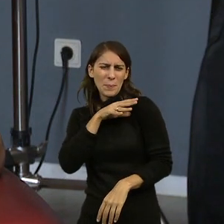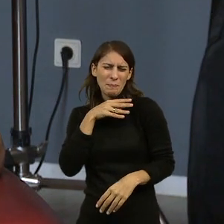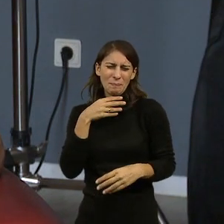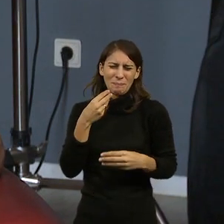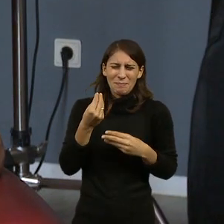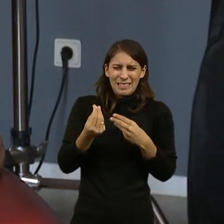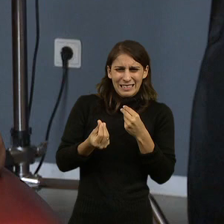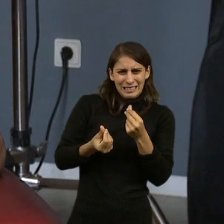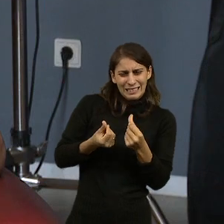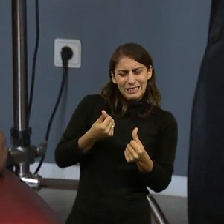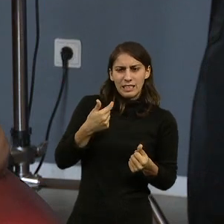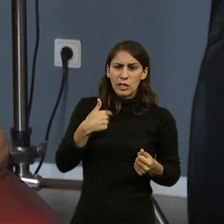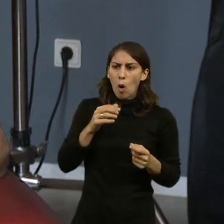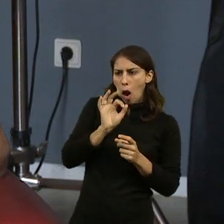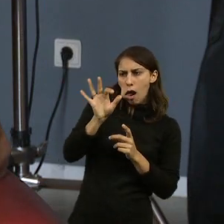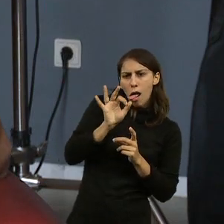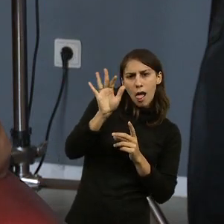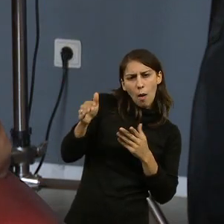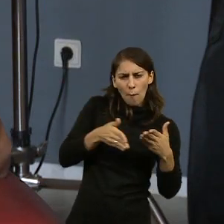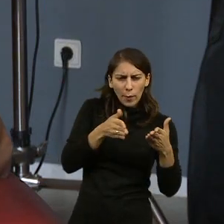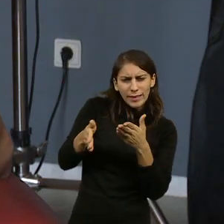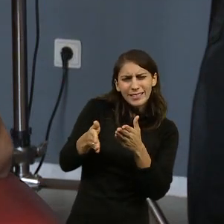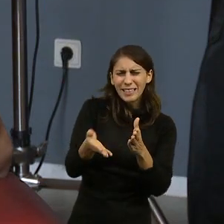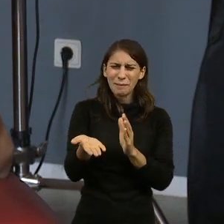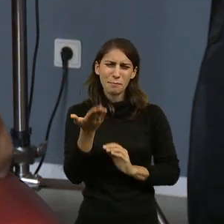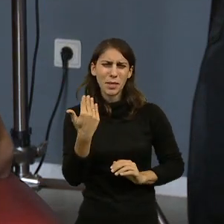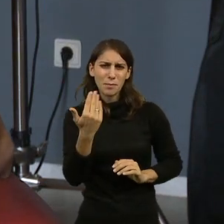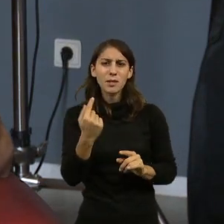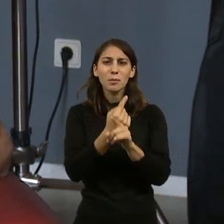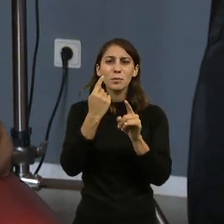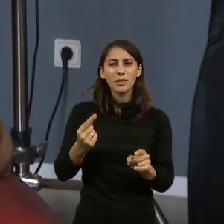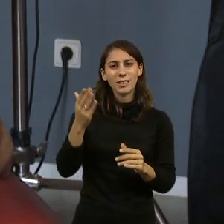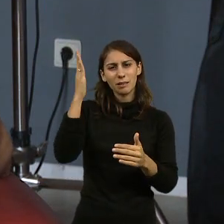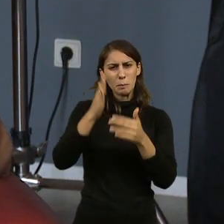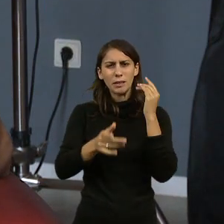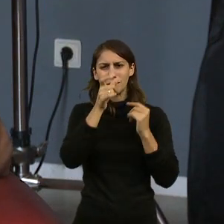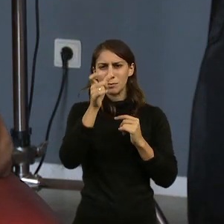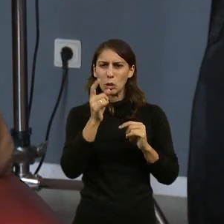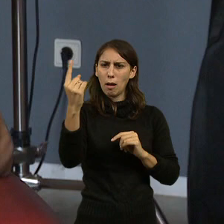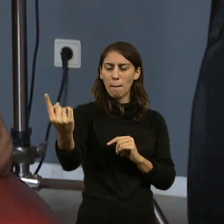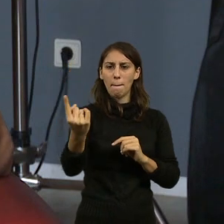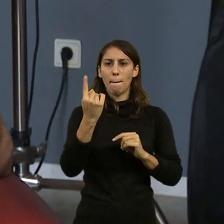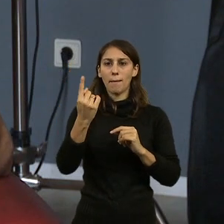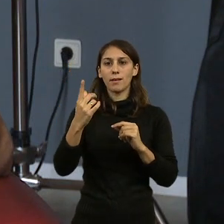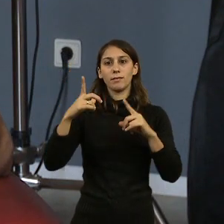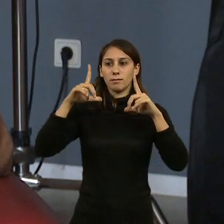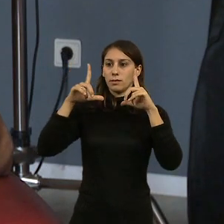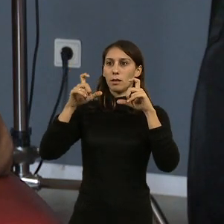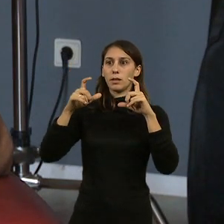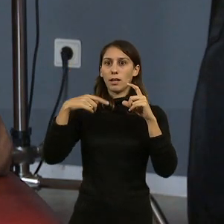que expressão vais fazer, ficas ali entre um meio sorriso e um sério e o olhar e não sabes muito tempo. Pronto, isso tem que ser tudo